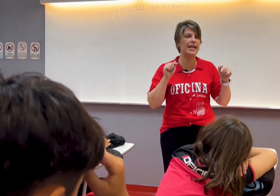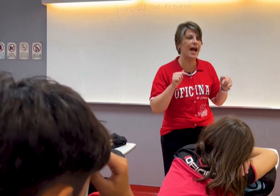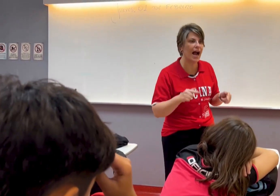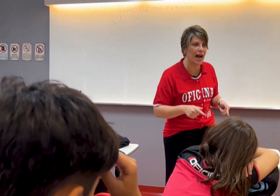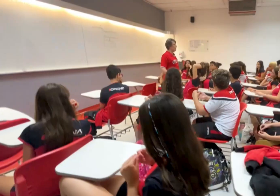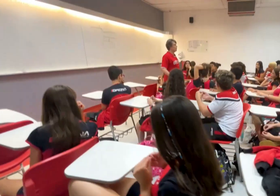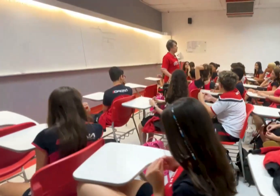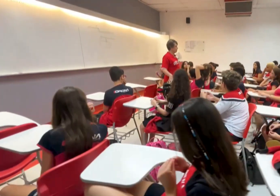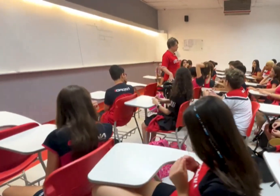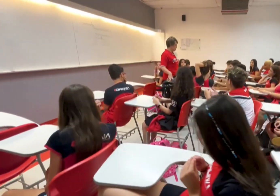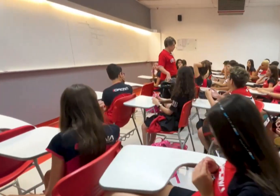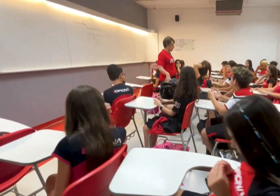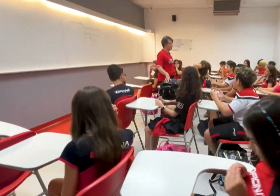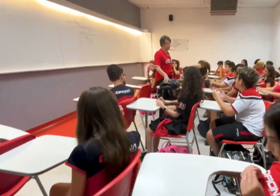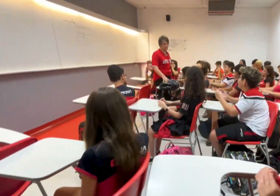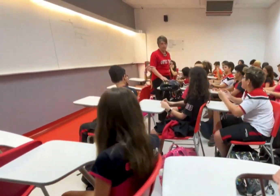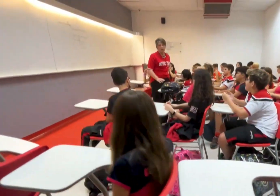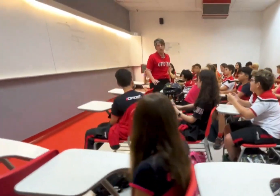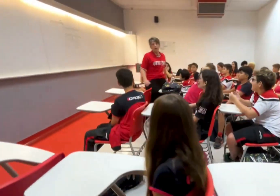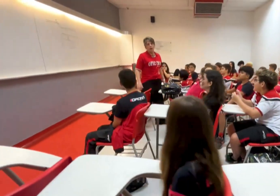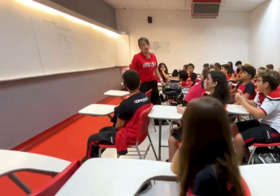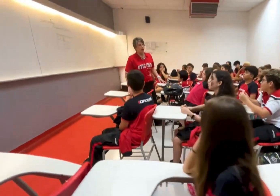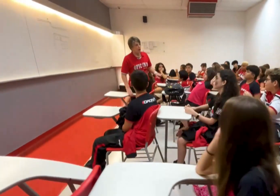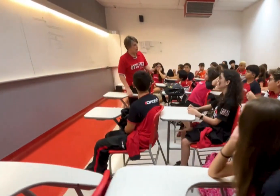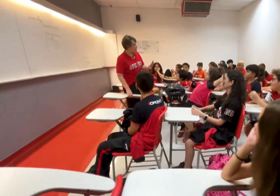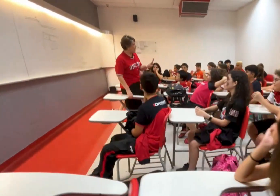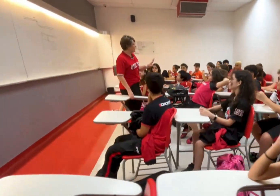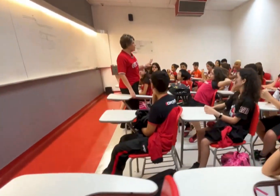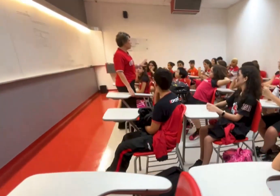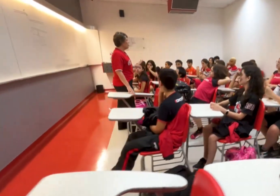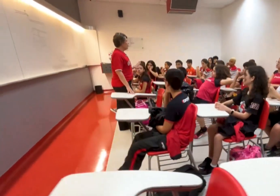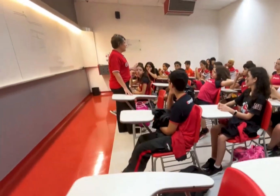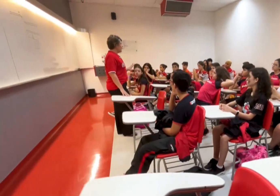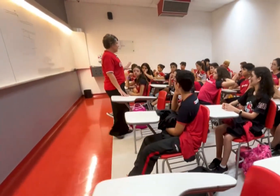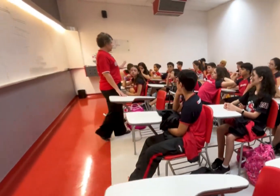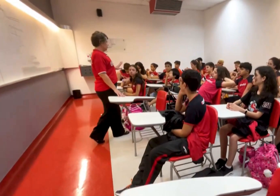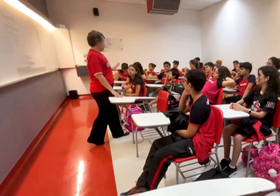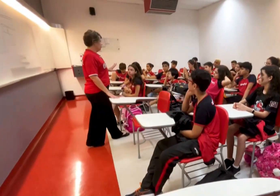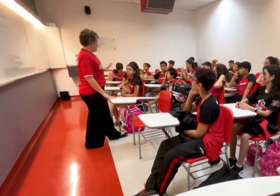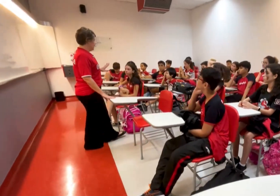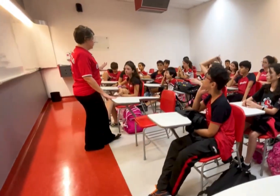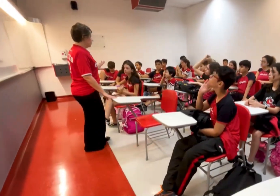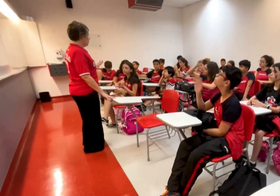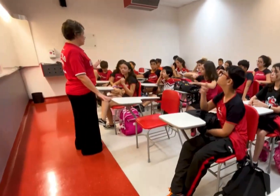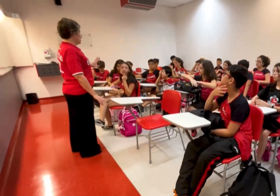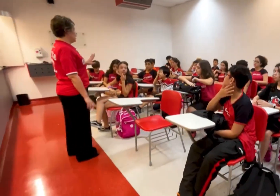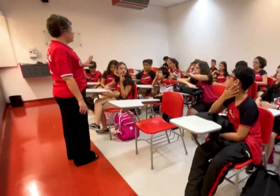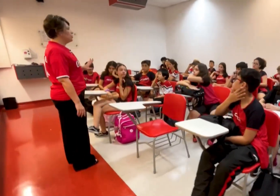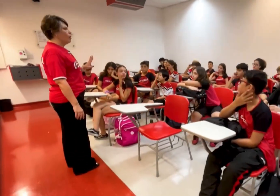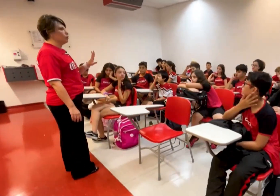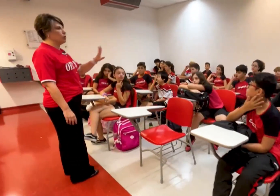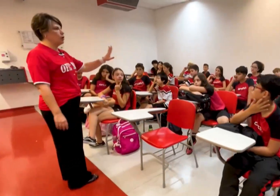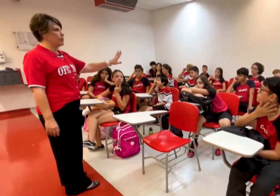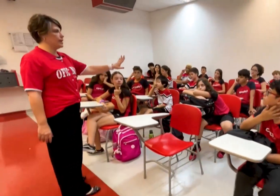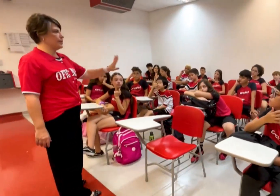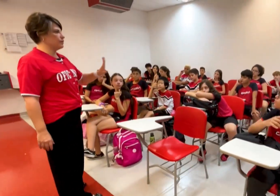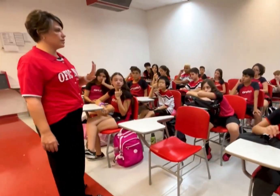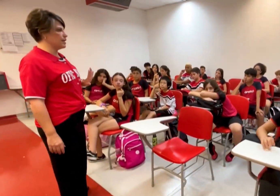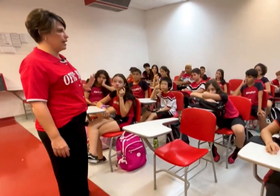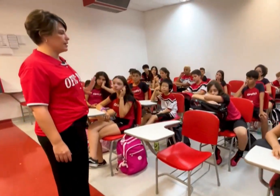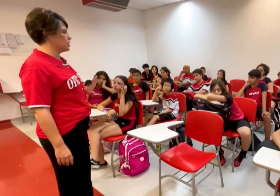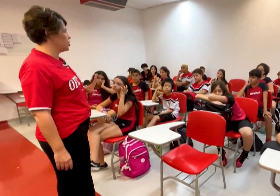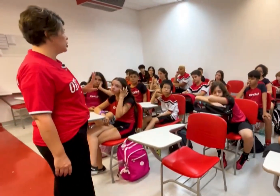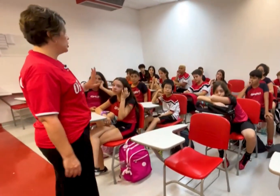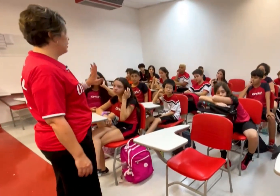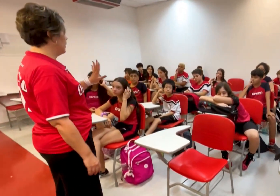de fazer uma festa de 15 anos, por exemplo, as meninas gostam bastante disso. Então, eu tenho alunos que já fazem ali a poupancinha,